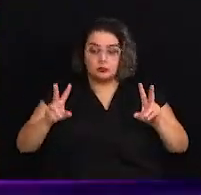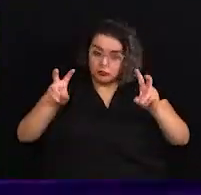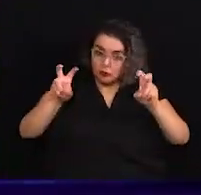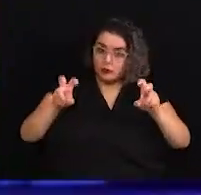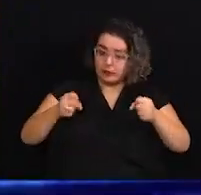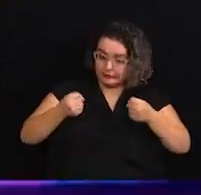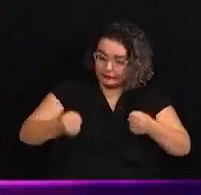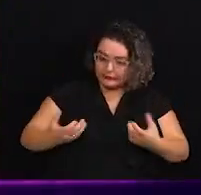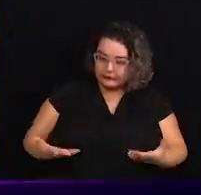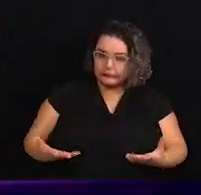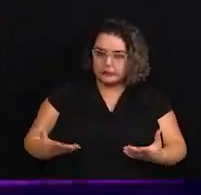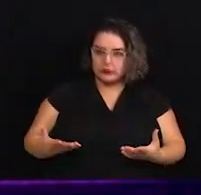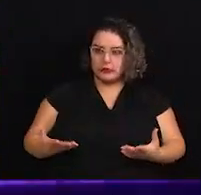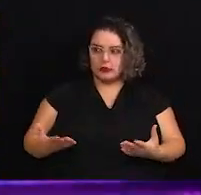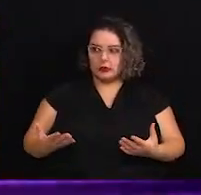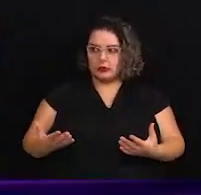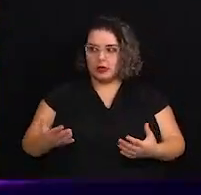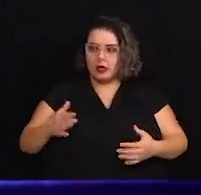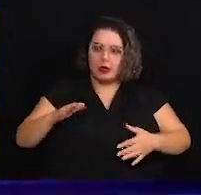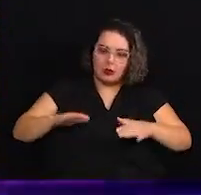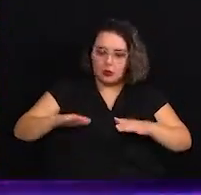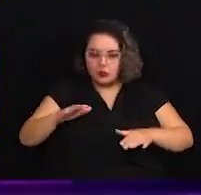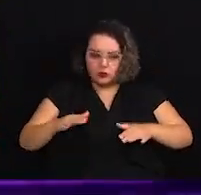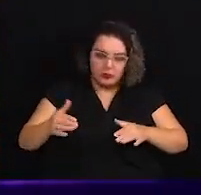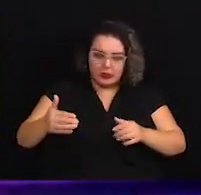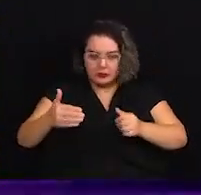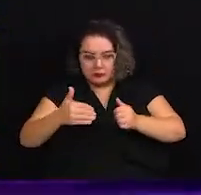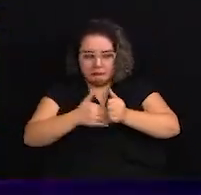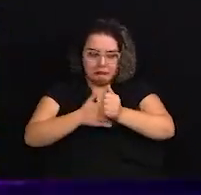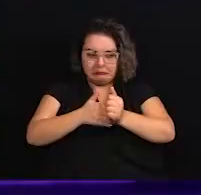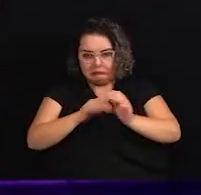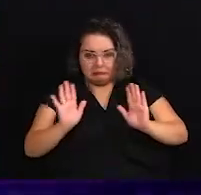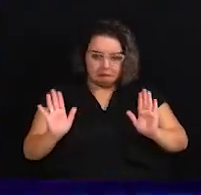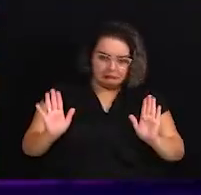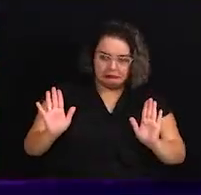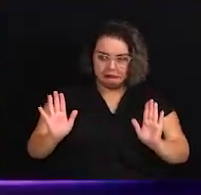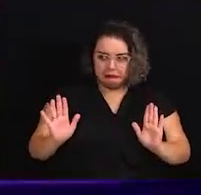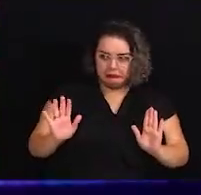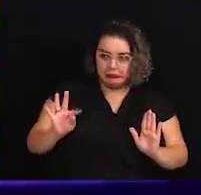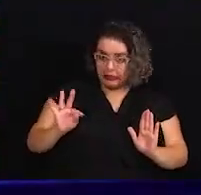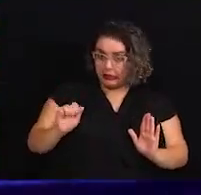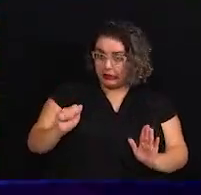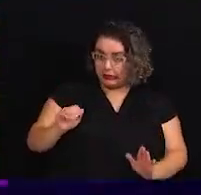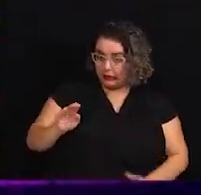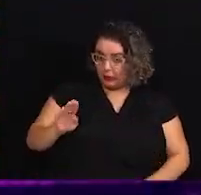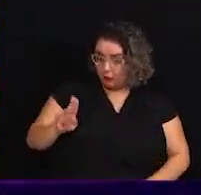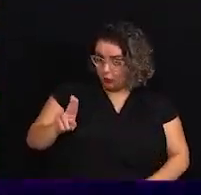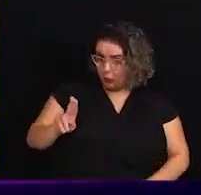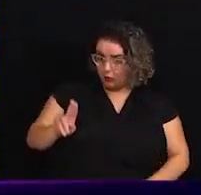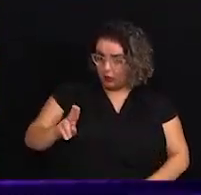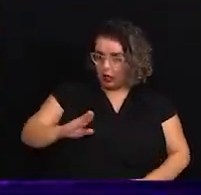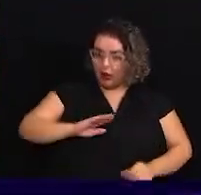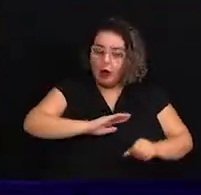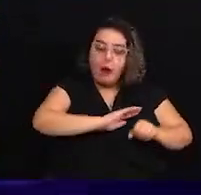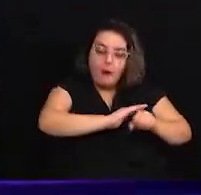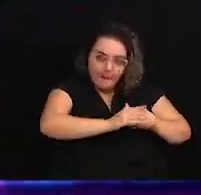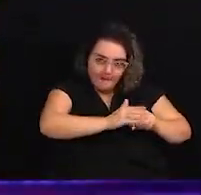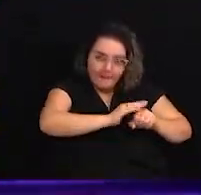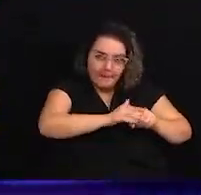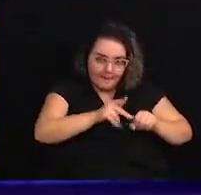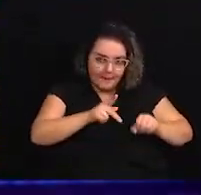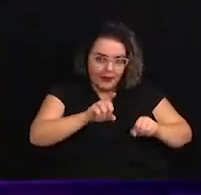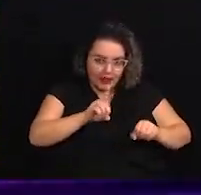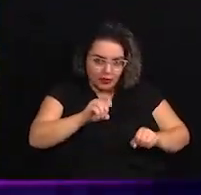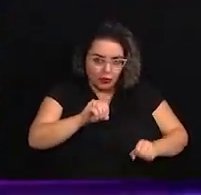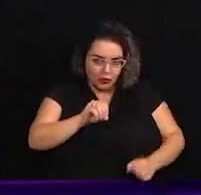temas meio violentos, meio tabus até alguns, né? Com a própria pedofilia, embora não seja também a